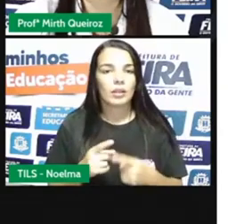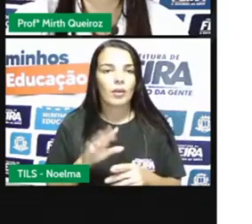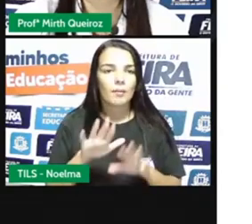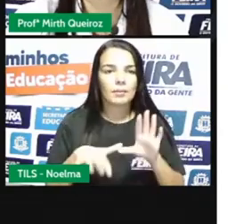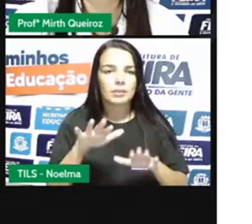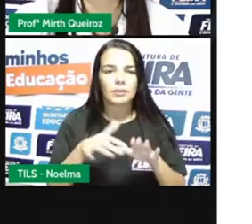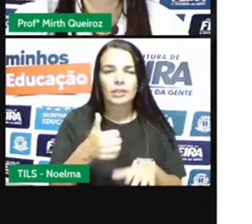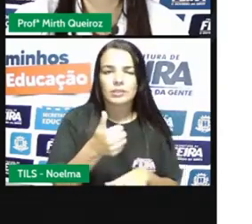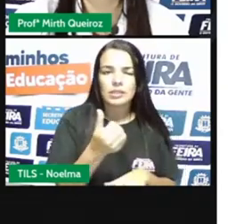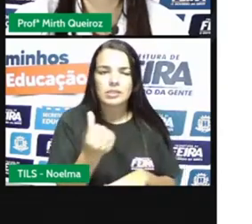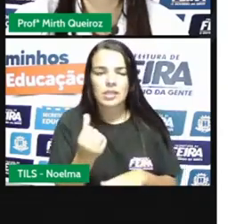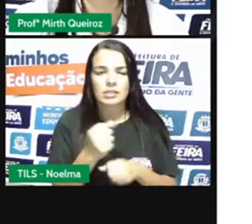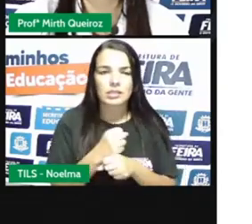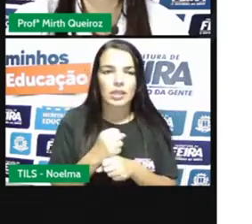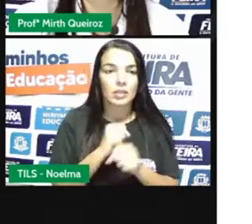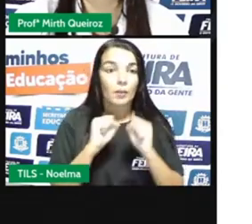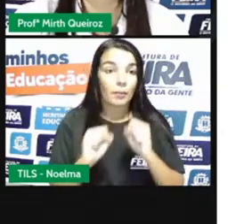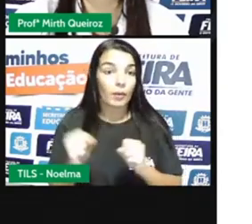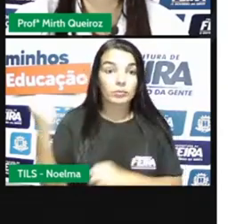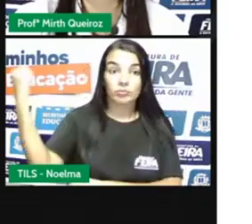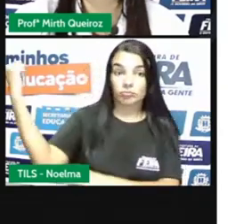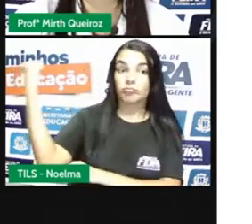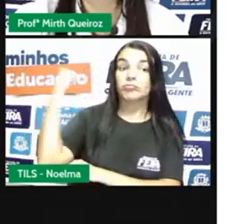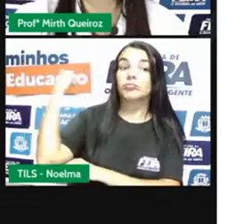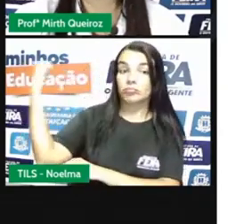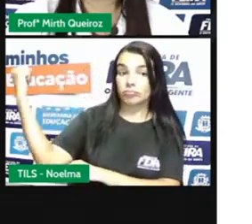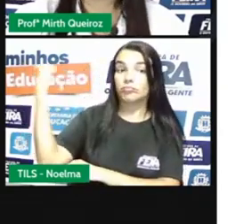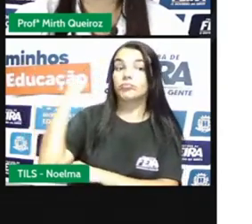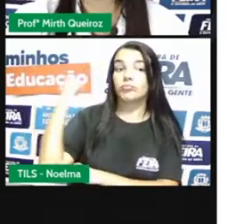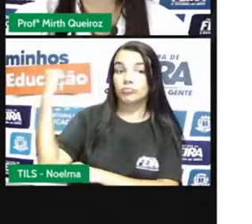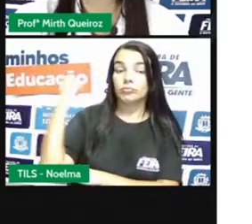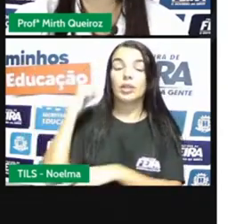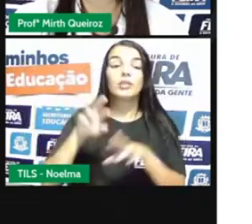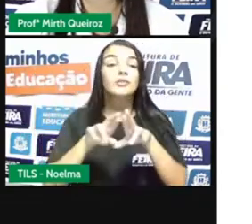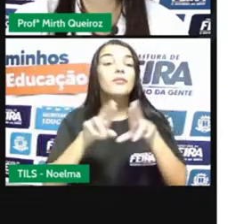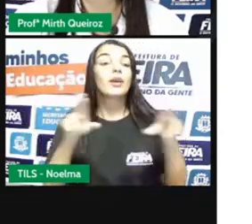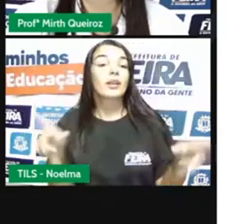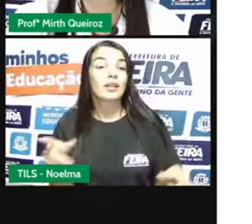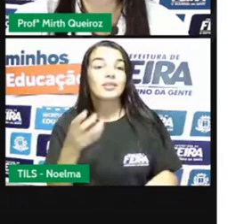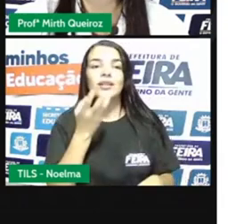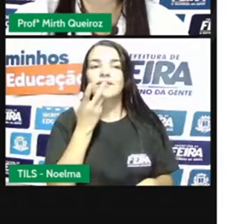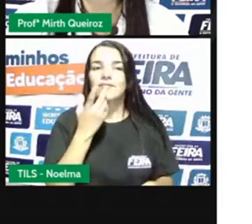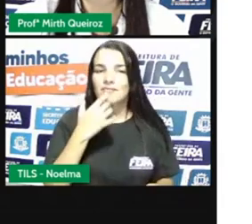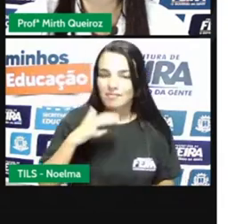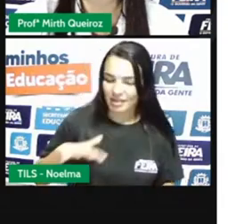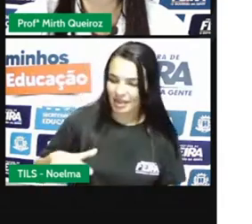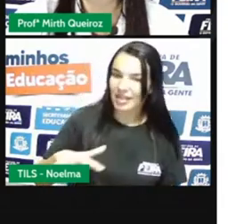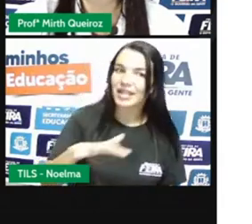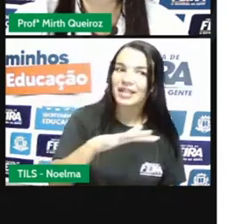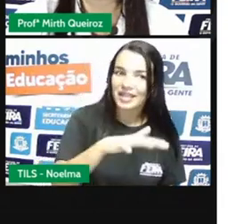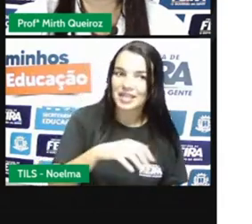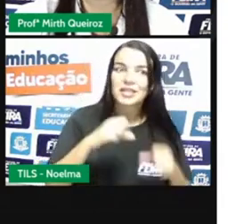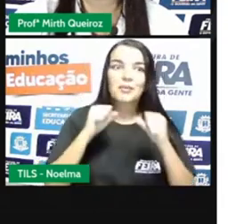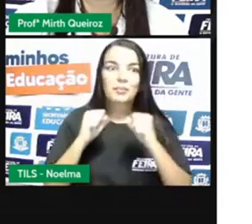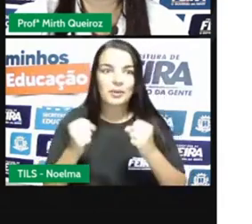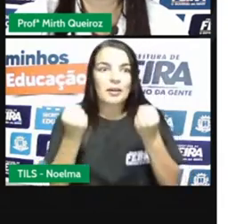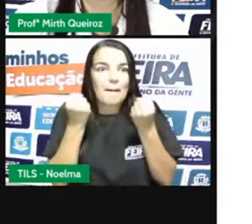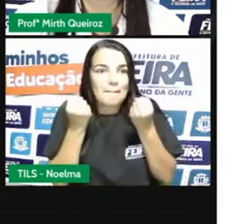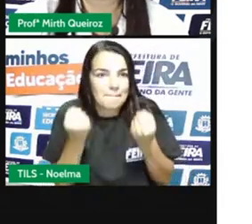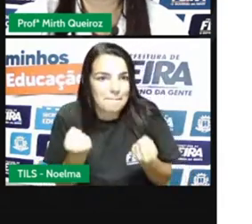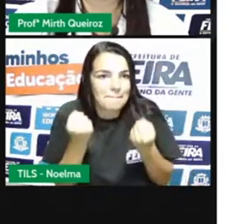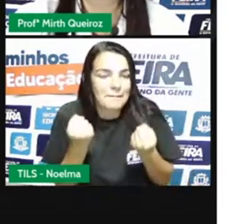dos 16 anos, os exercícios de musculação se diferem daqueles praticados por uma criança de 12